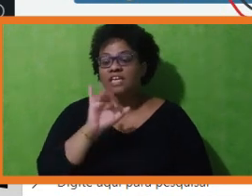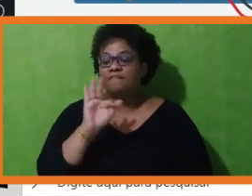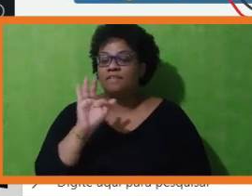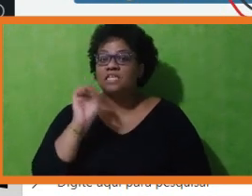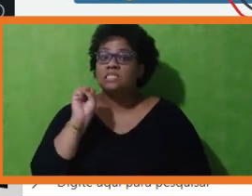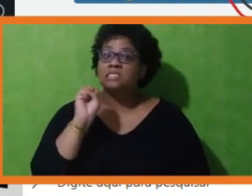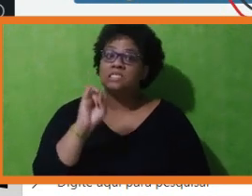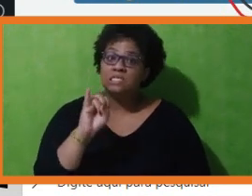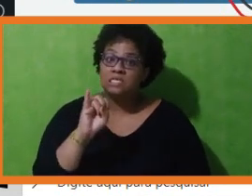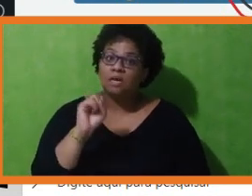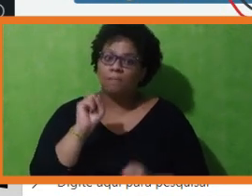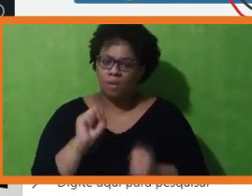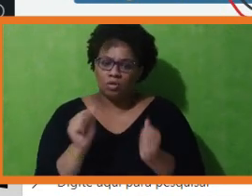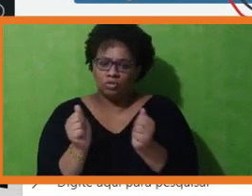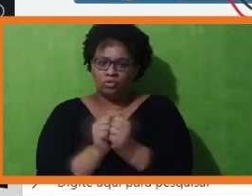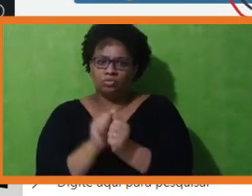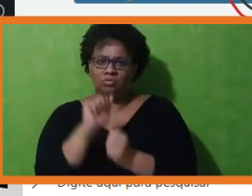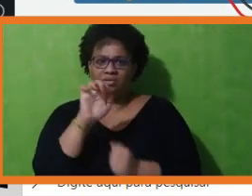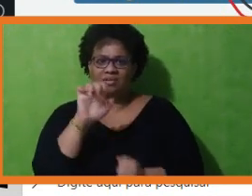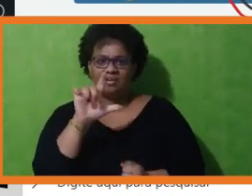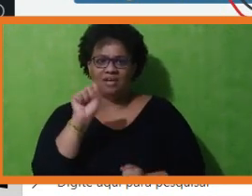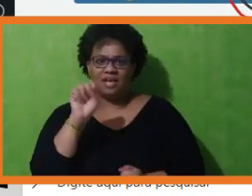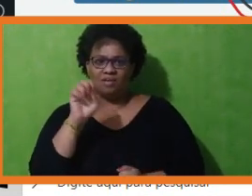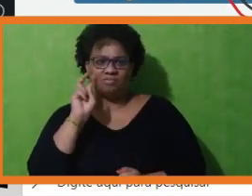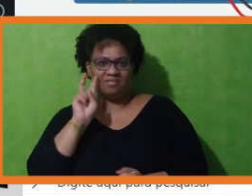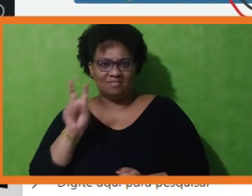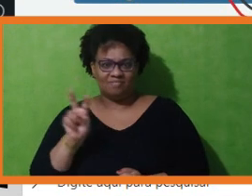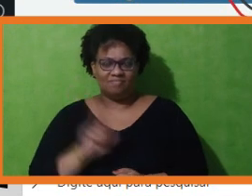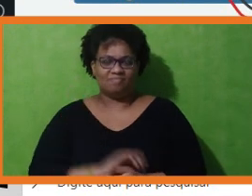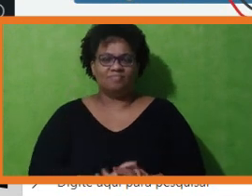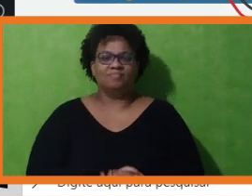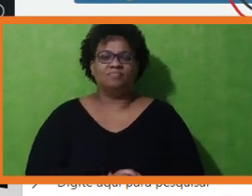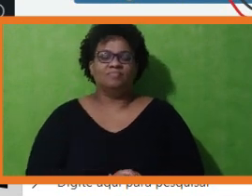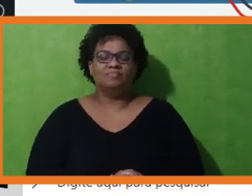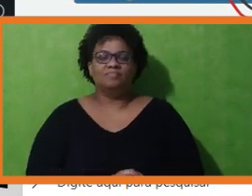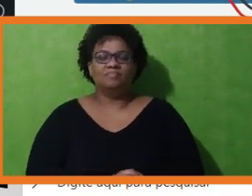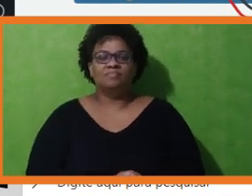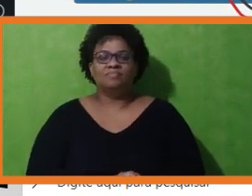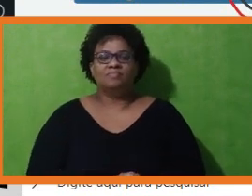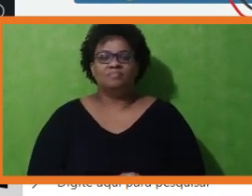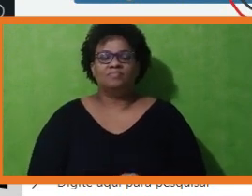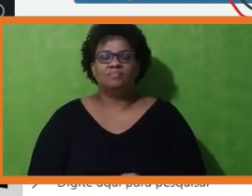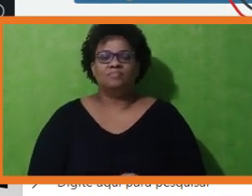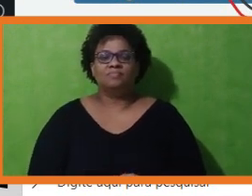O if ele pode ser acompanhado do else, certo? Podemos fazer isso aqui, ó, if else.